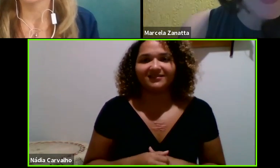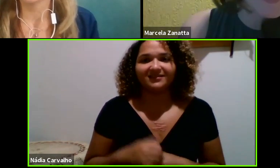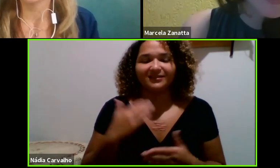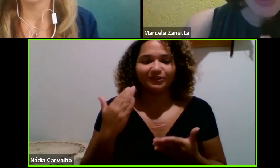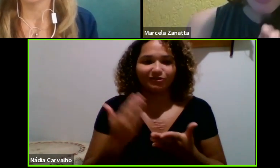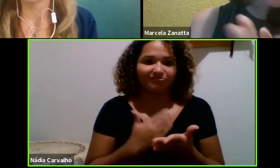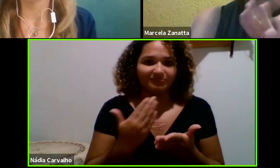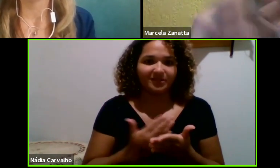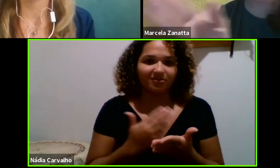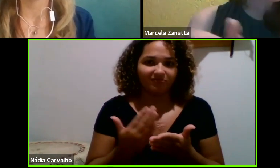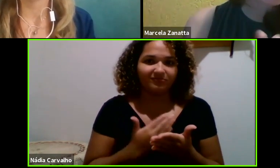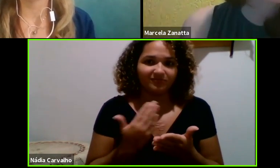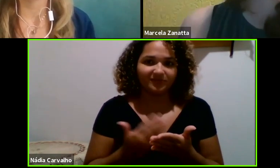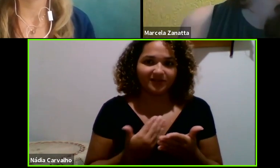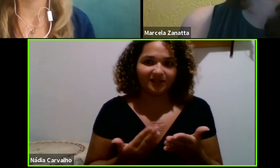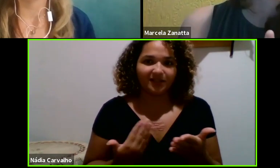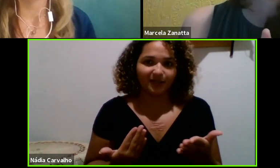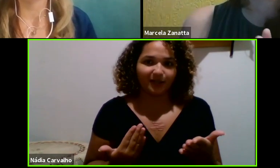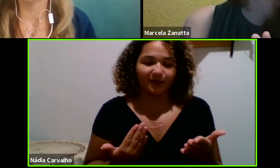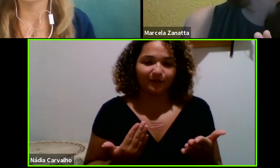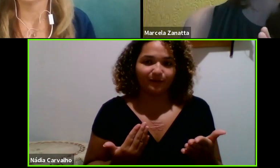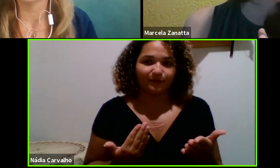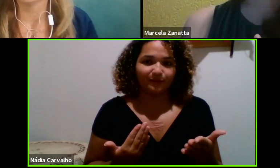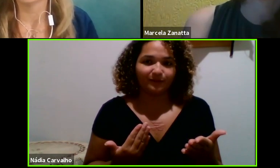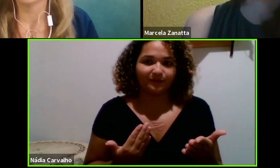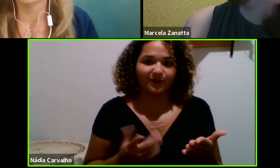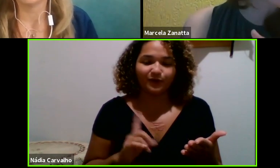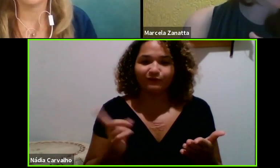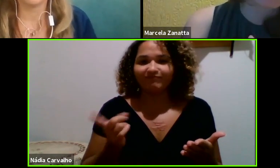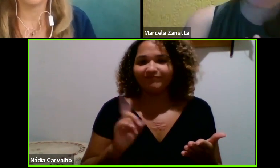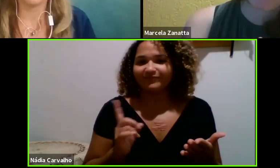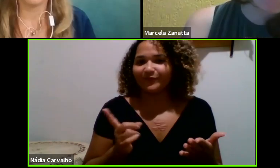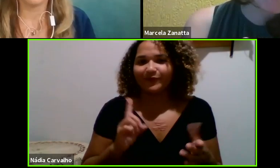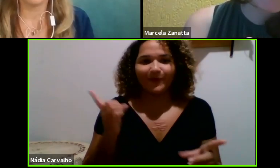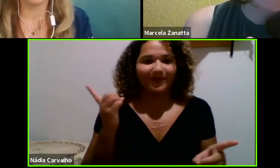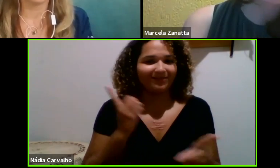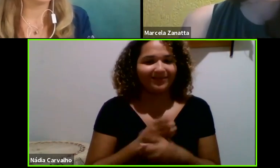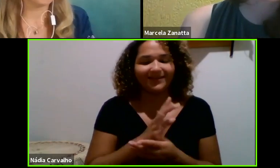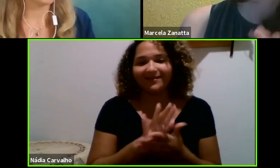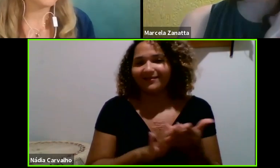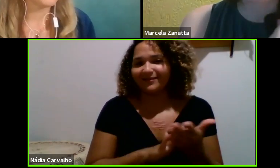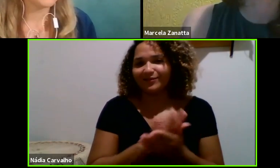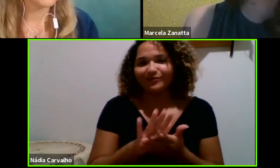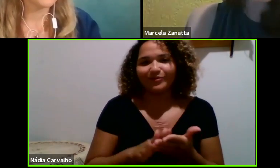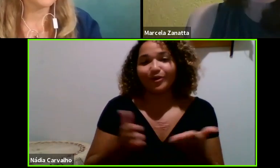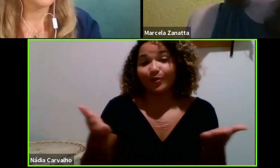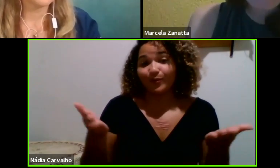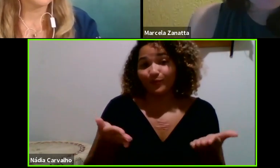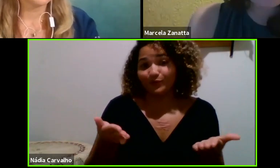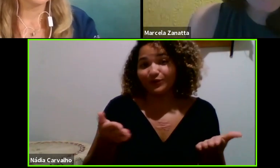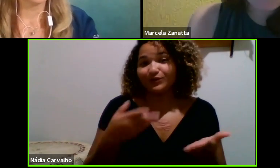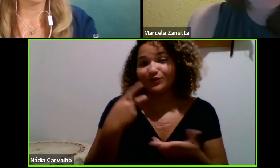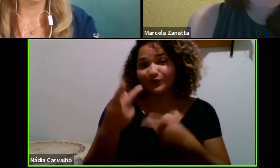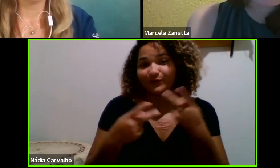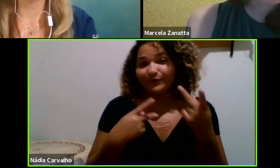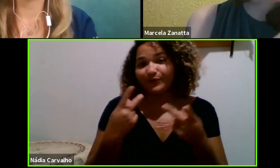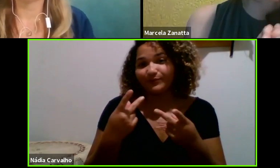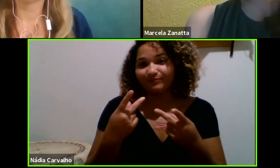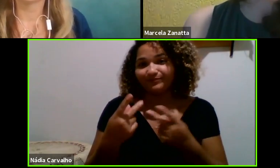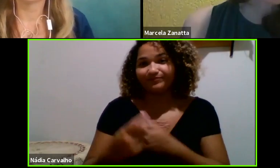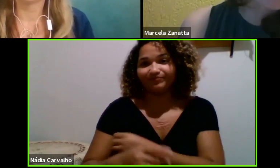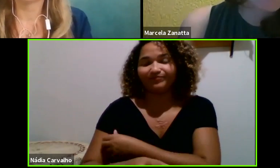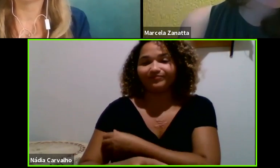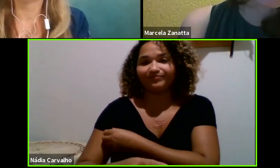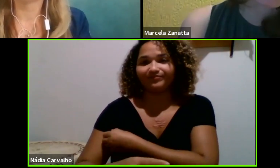tradicional no Brasil, qualquer um deles, vocês não vão encontrar nada do que a gente falou aqui. E assim, edição recente, tá? Vocês